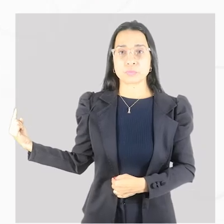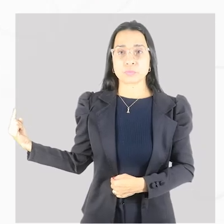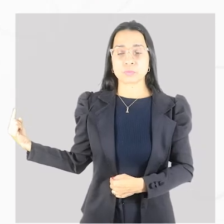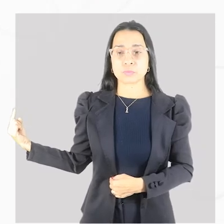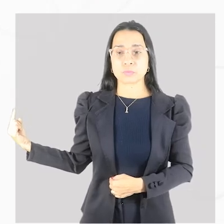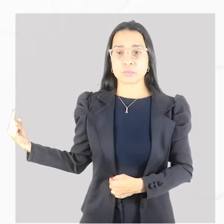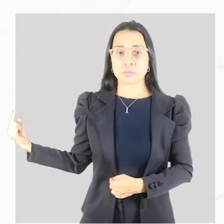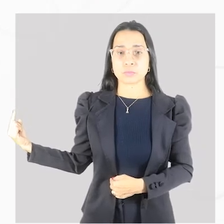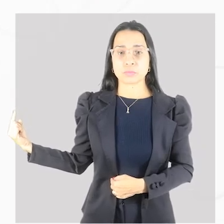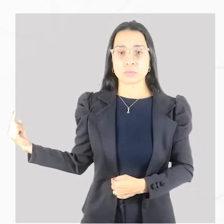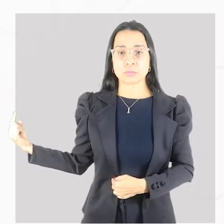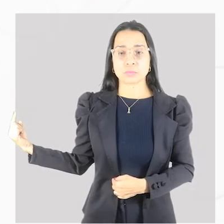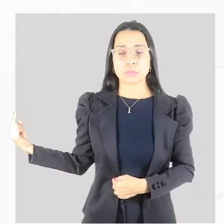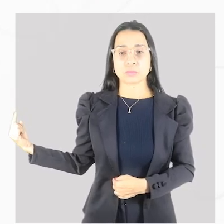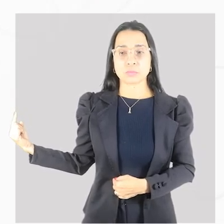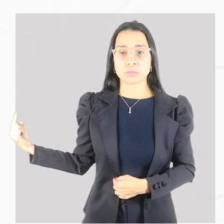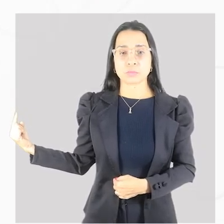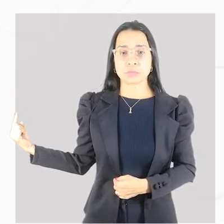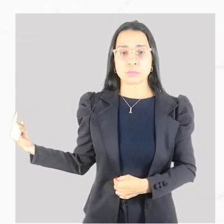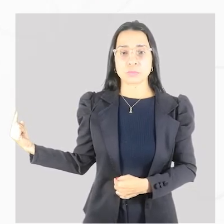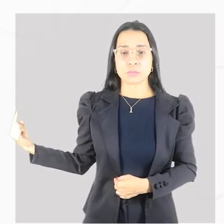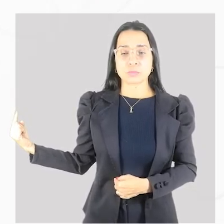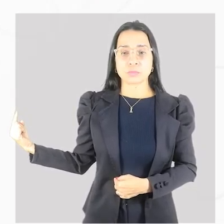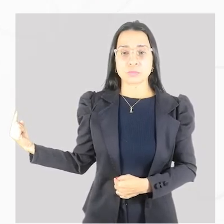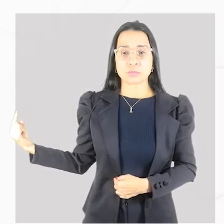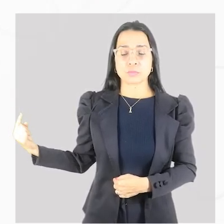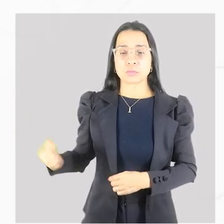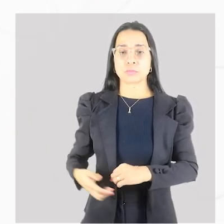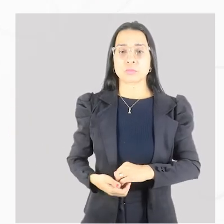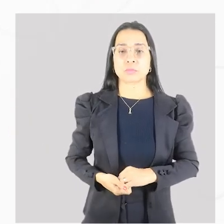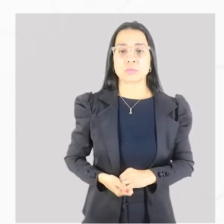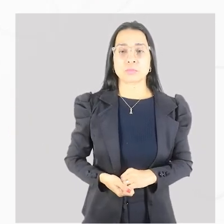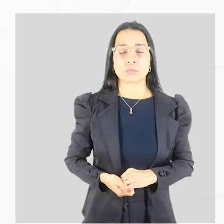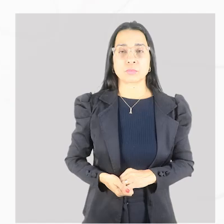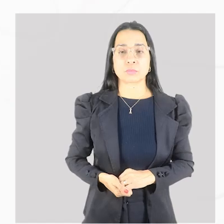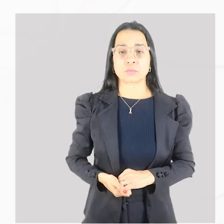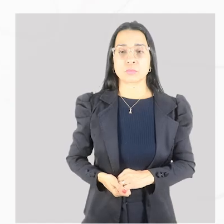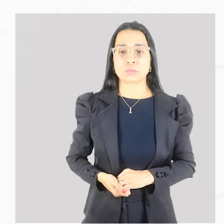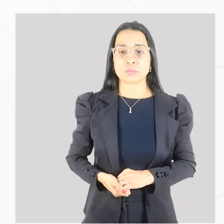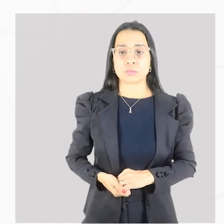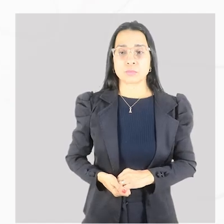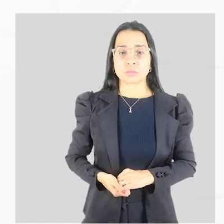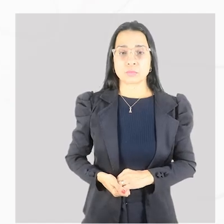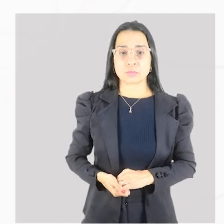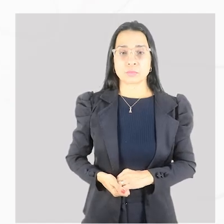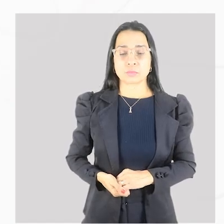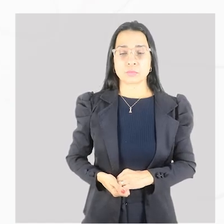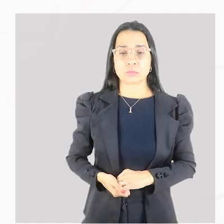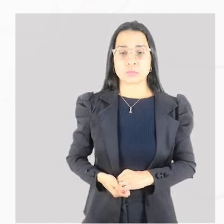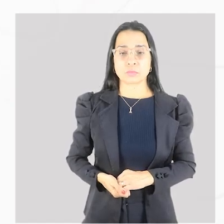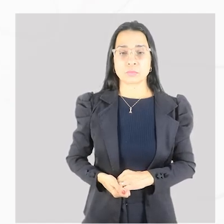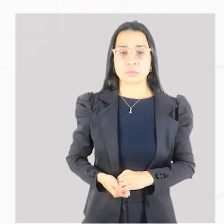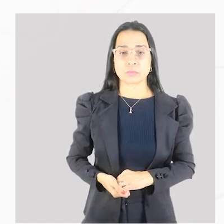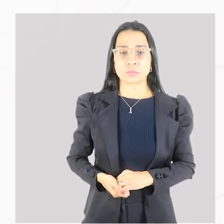hoje, mas em outros períodos da história também aconteceram de forma diferente, até mesmo na forma de